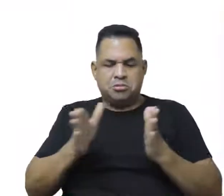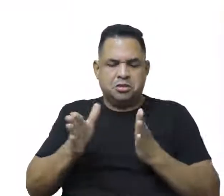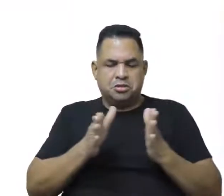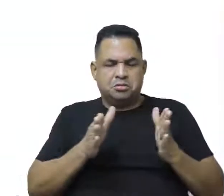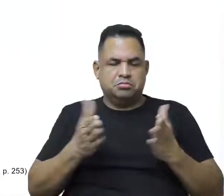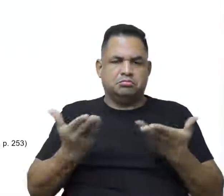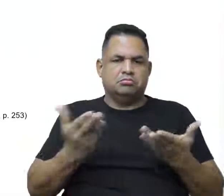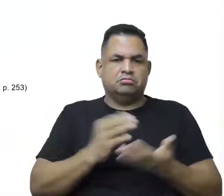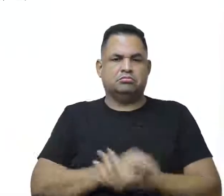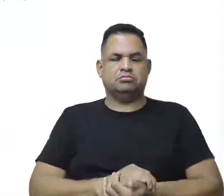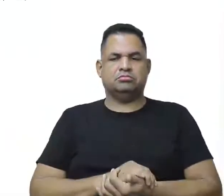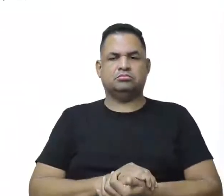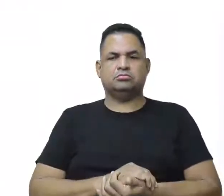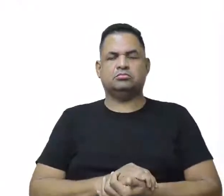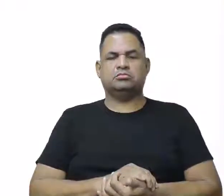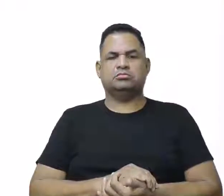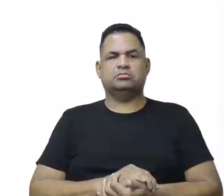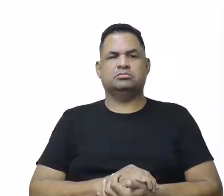época.